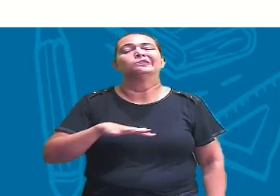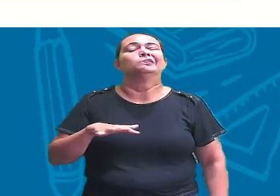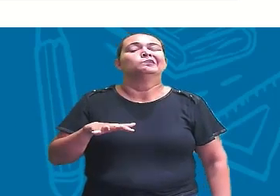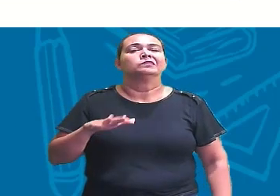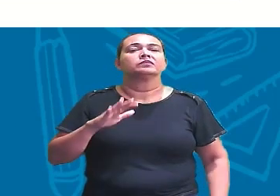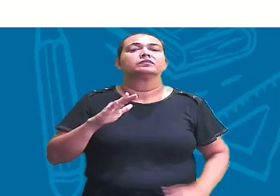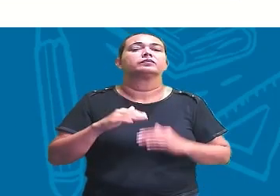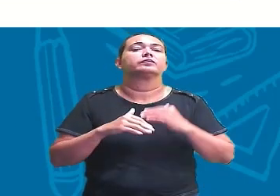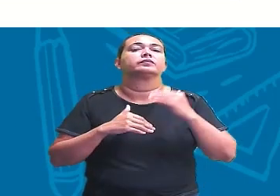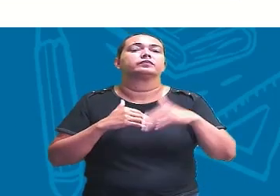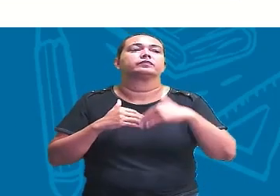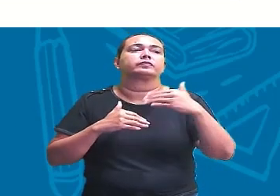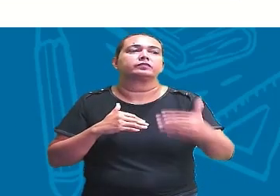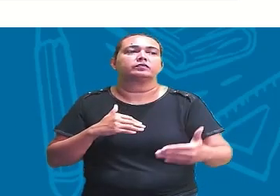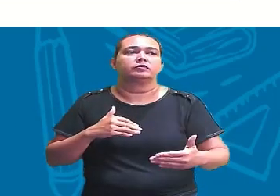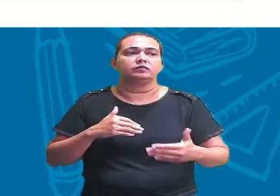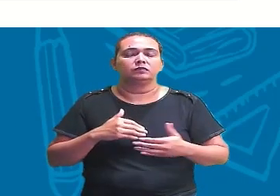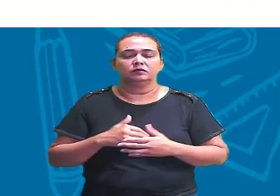da Revolução,